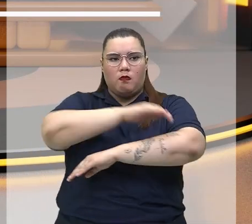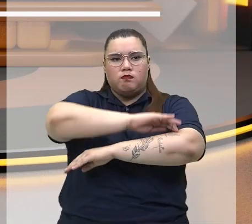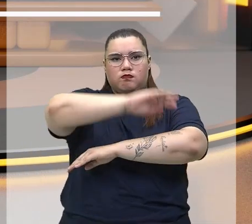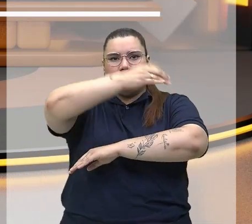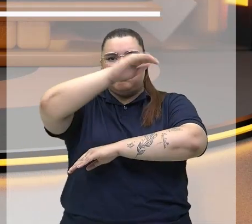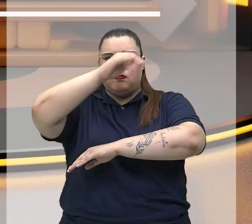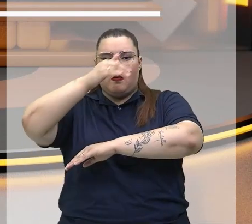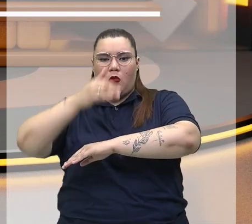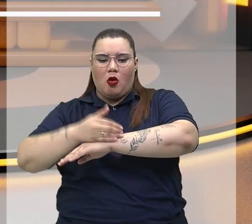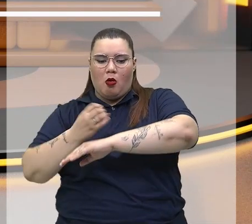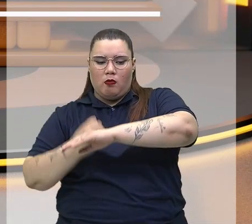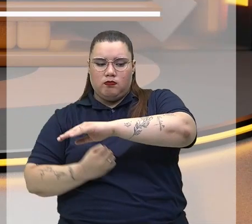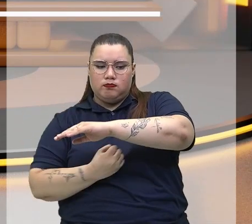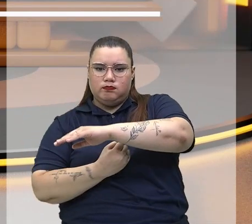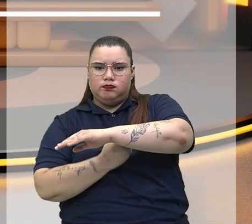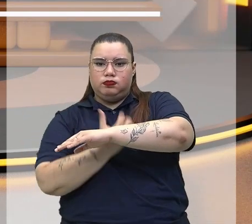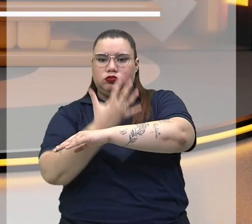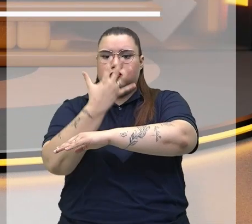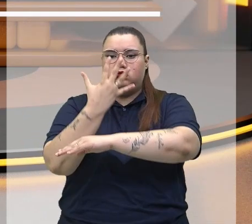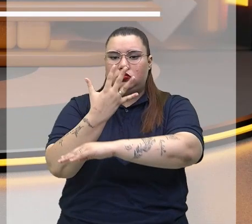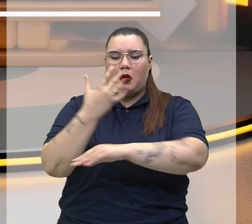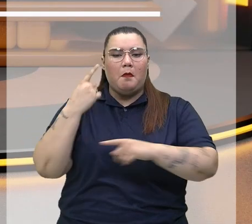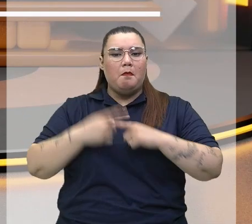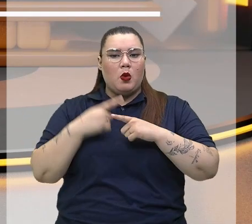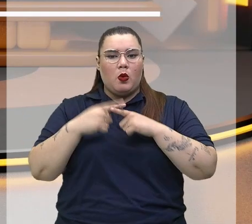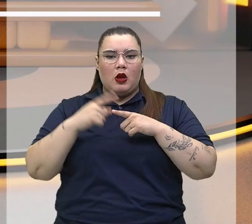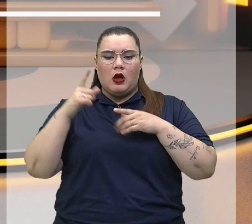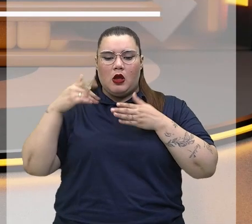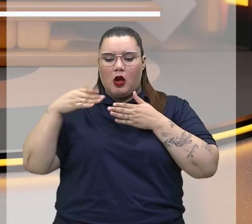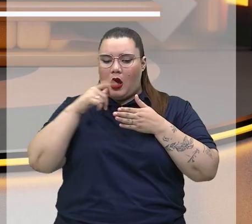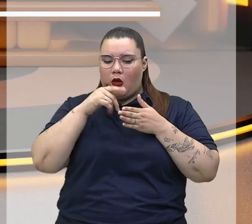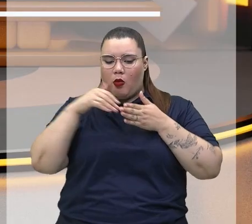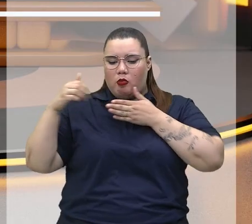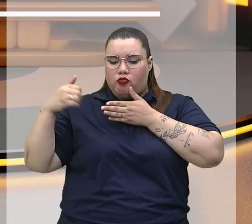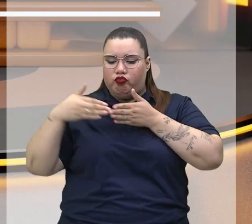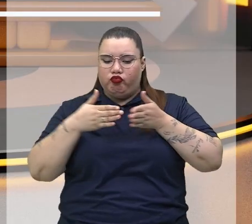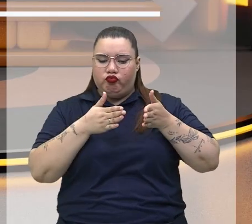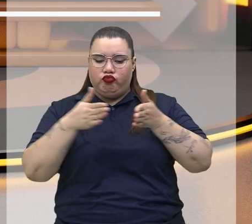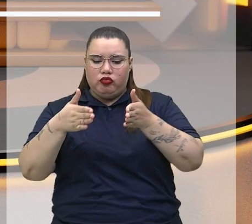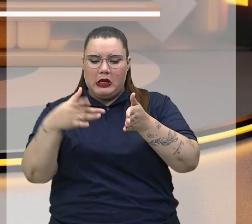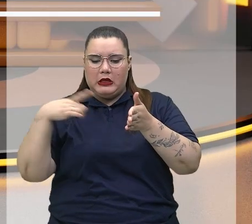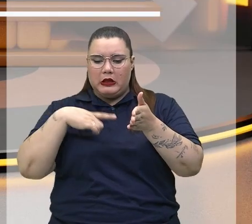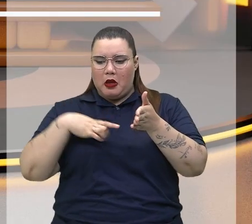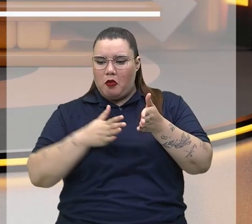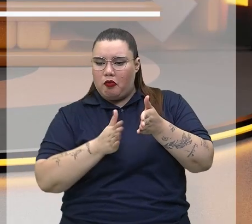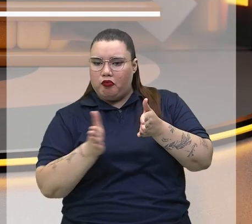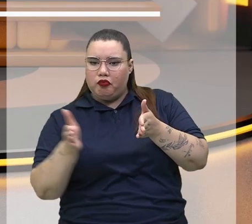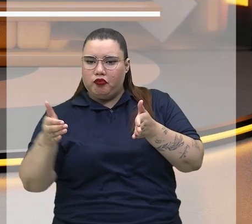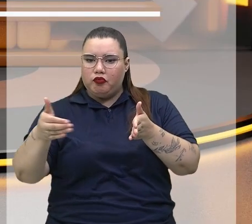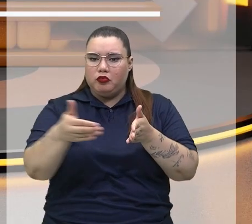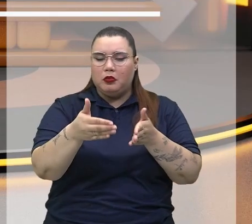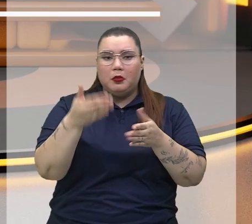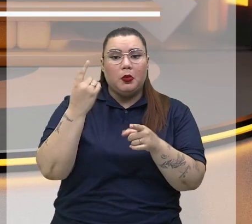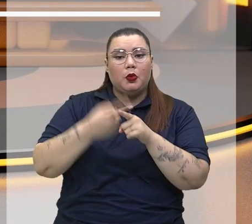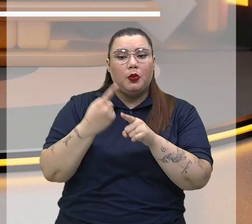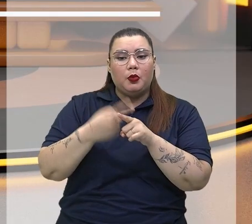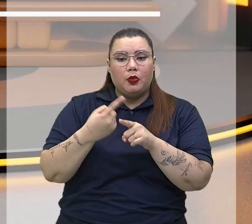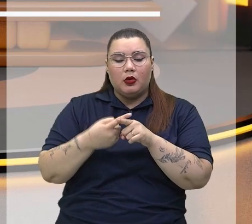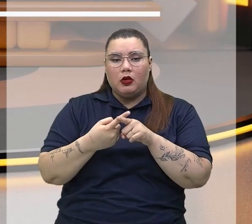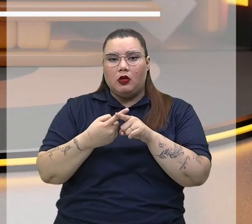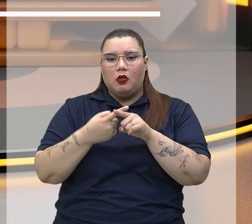que esse rio faz essa curva? O que essa planície nos diz sobre o